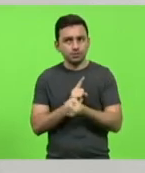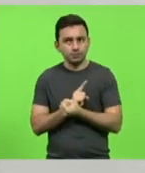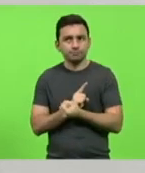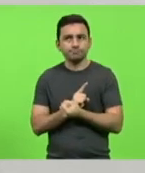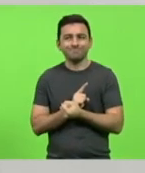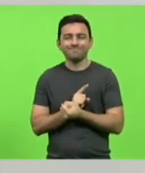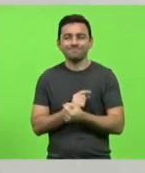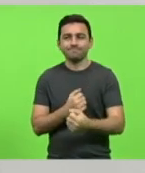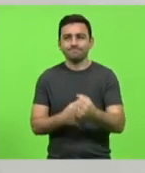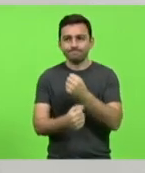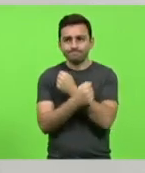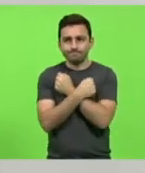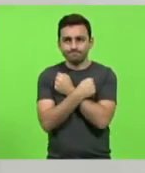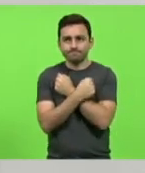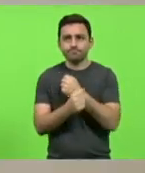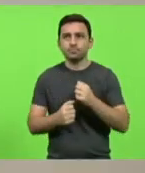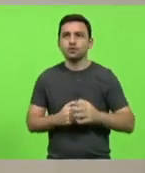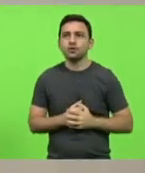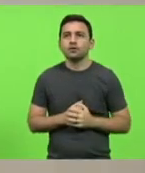abração.